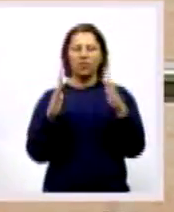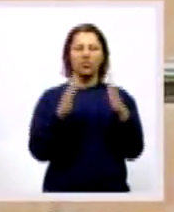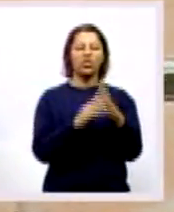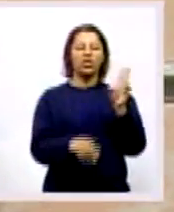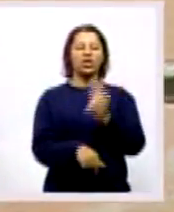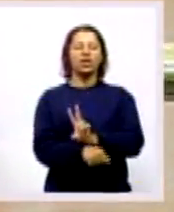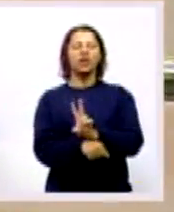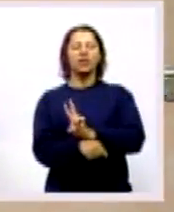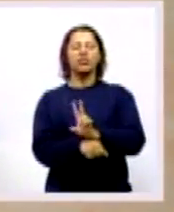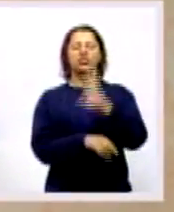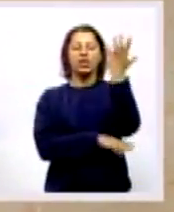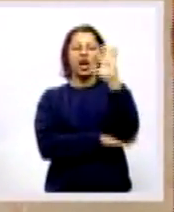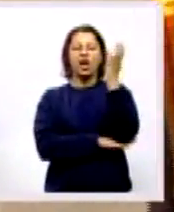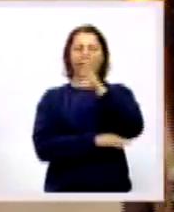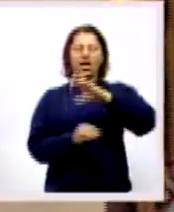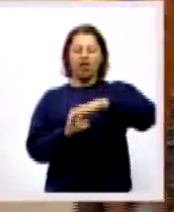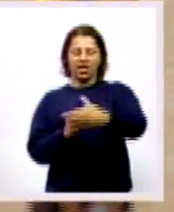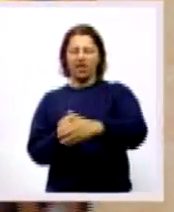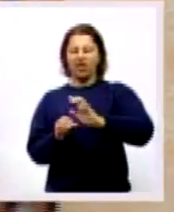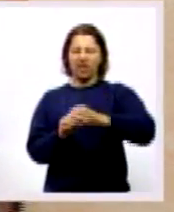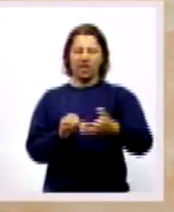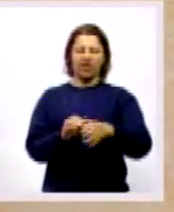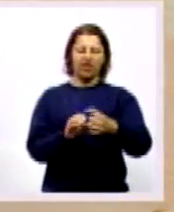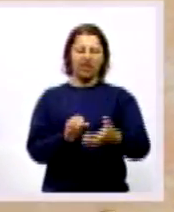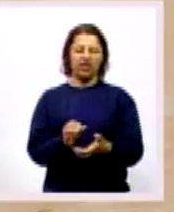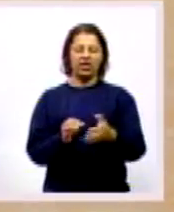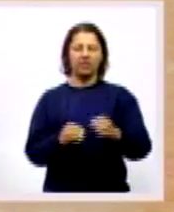de mexerica como se fosse a mãe dele.